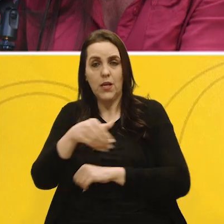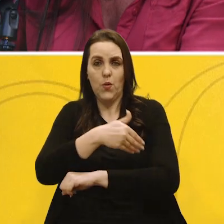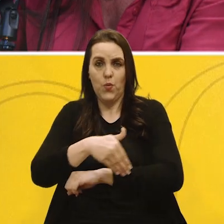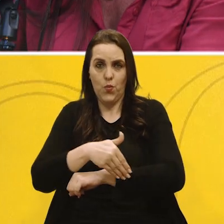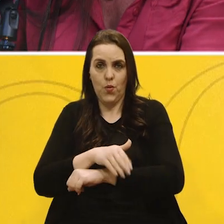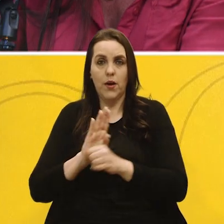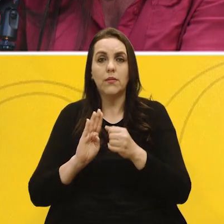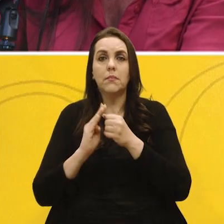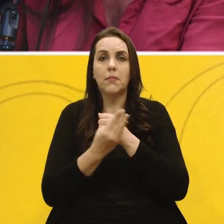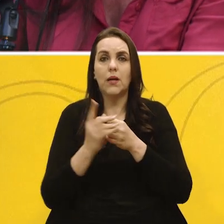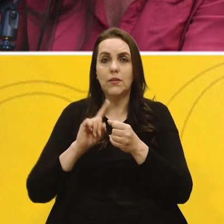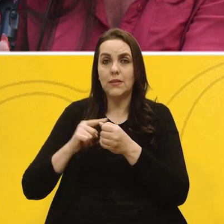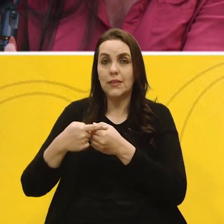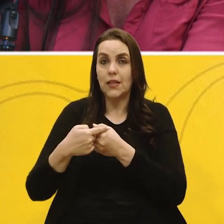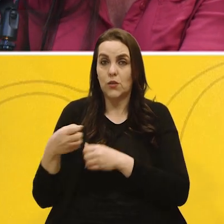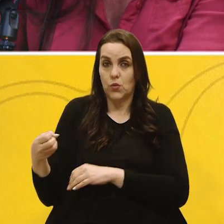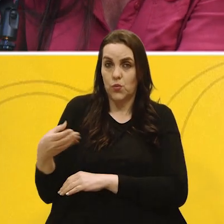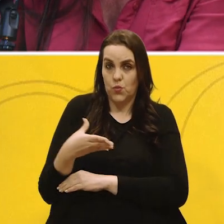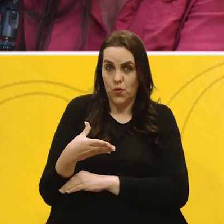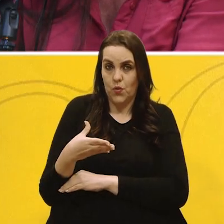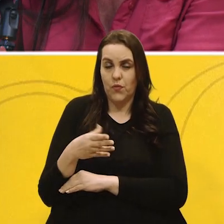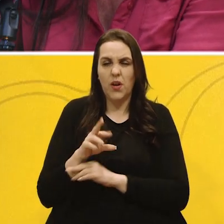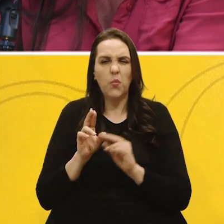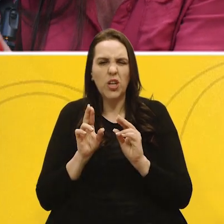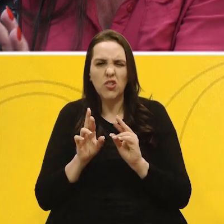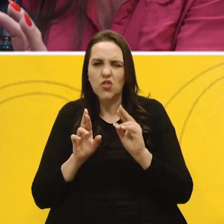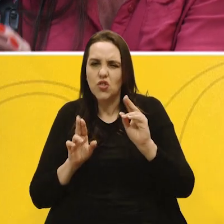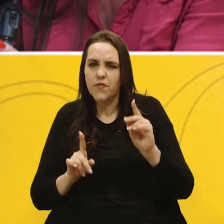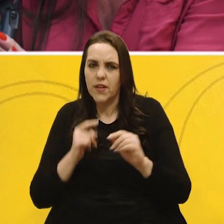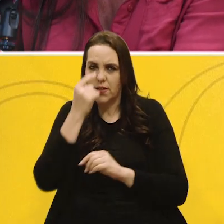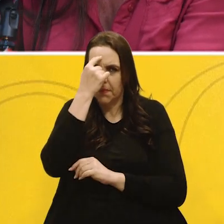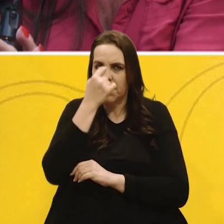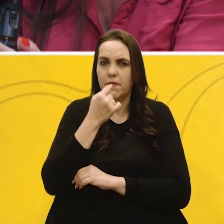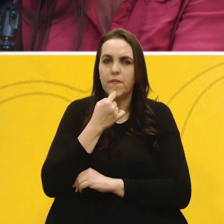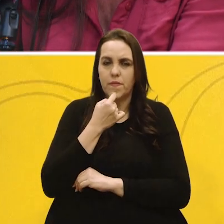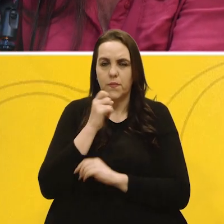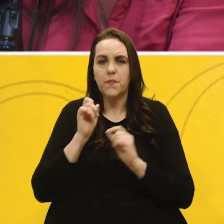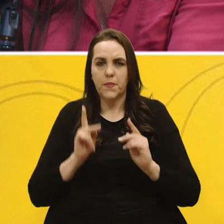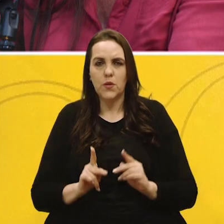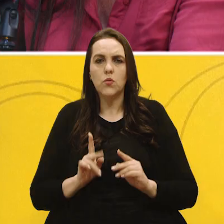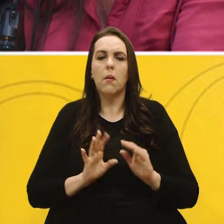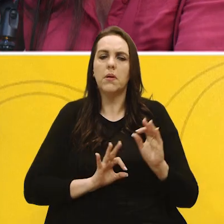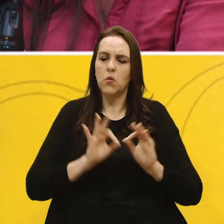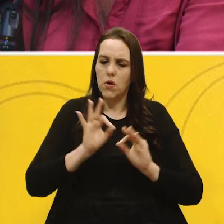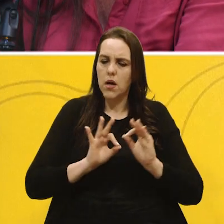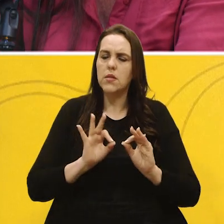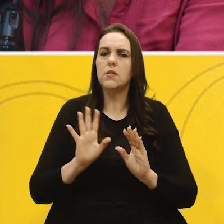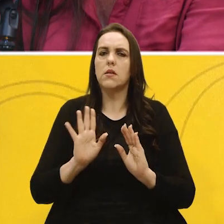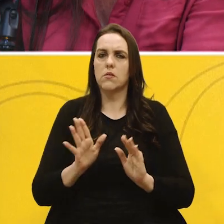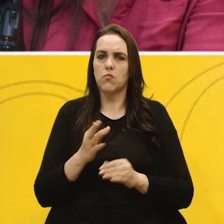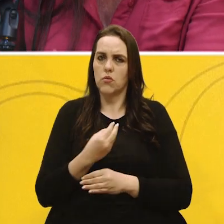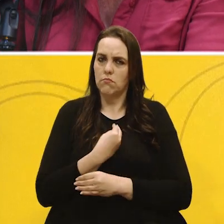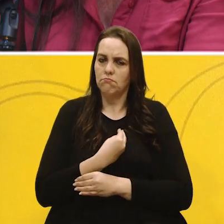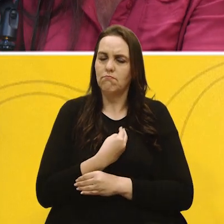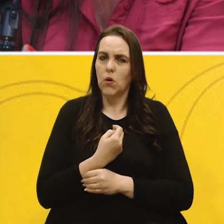na Cidade Nova. Ele é um pouquinho diferenciado, que seria o perfil daquele usuário, que ele já está mais